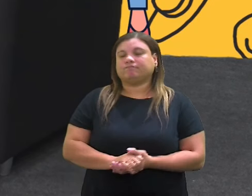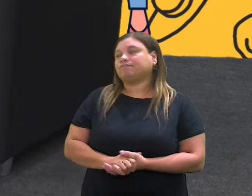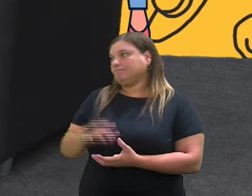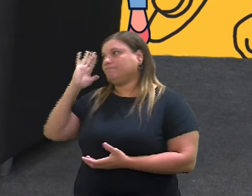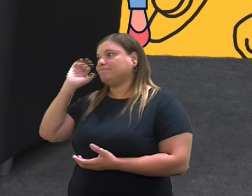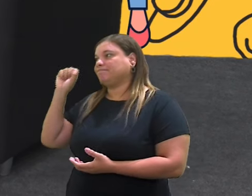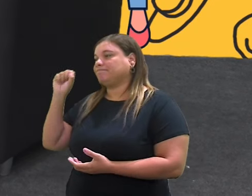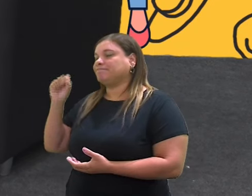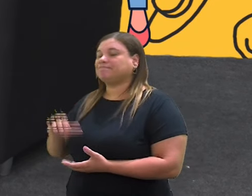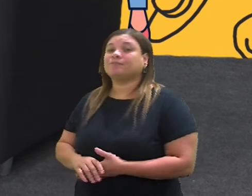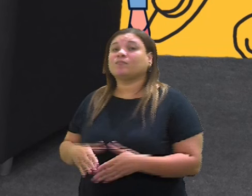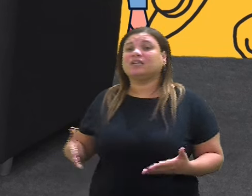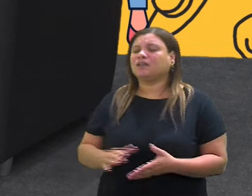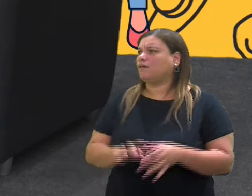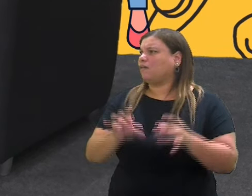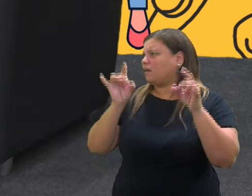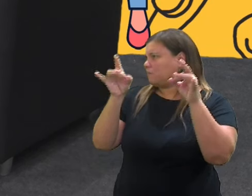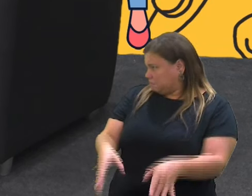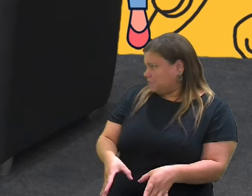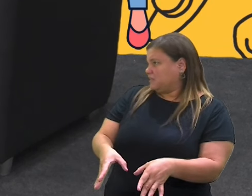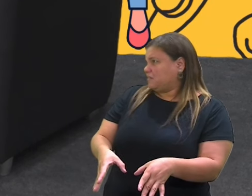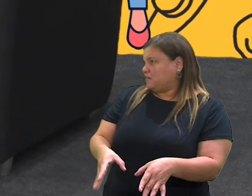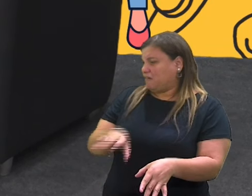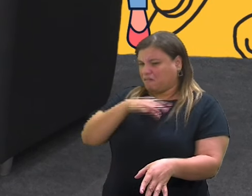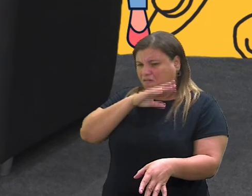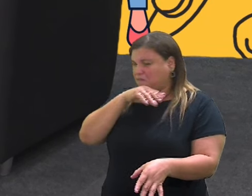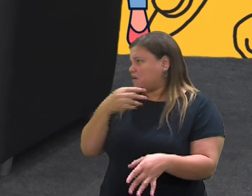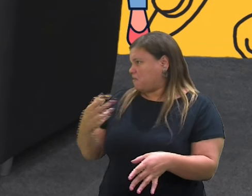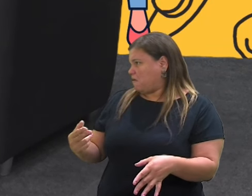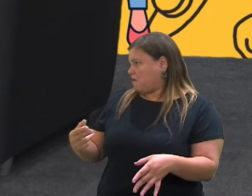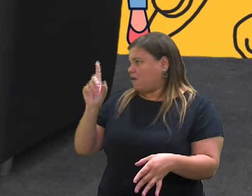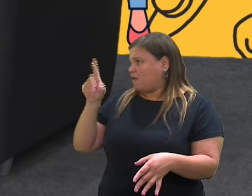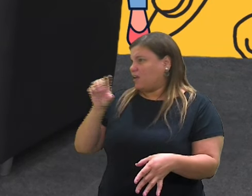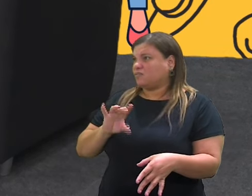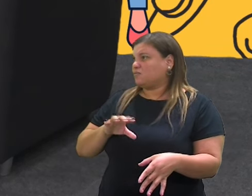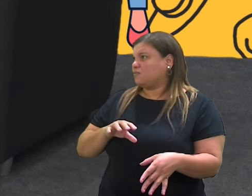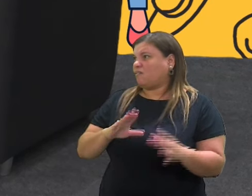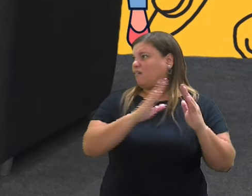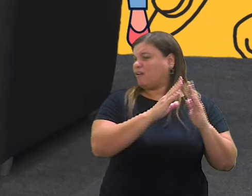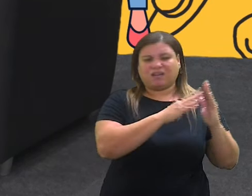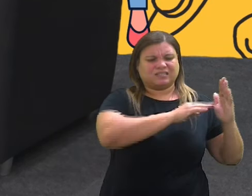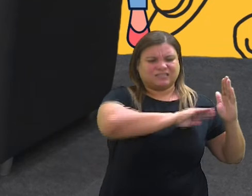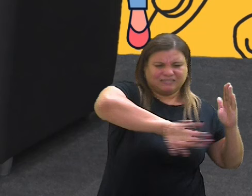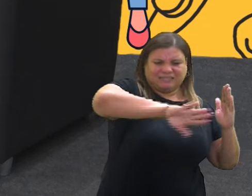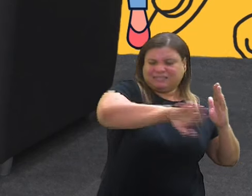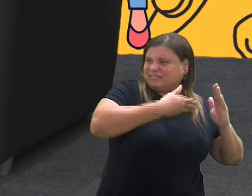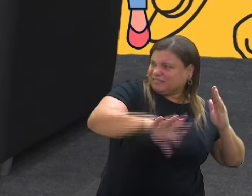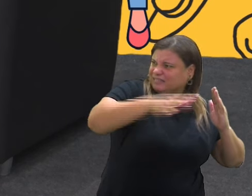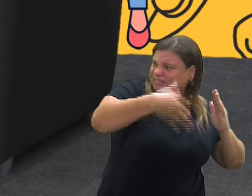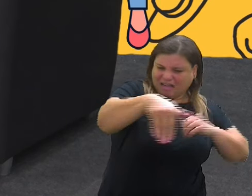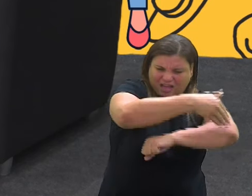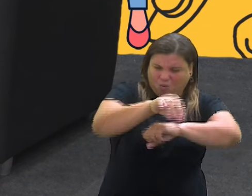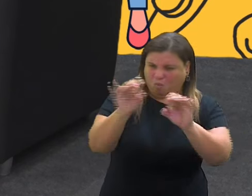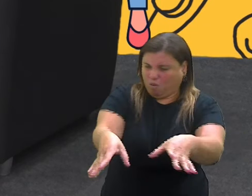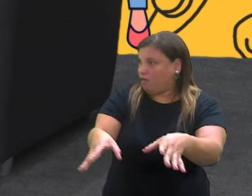Abandonar um animal se restringe somente ao ato de colocá-lo para fora de casa? Não. Existem vários tipos